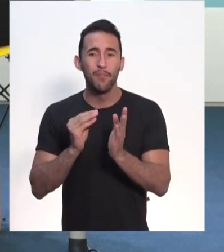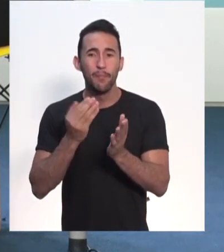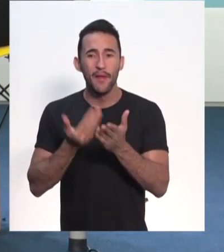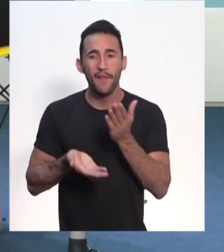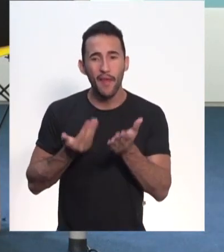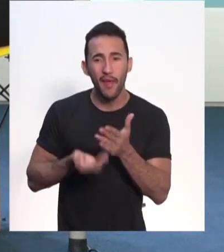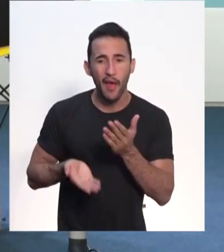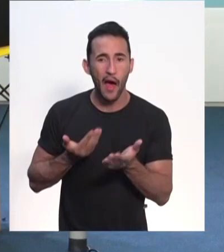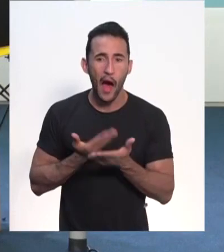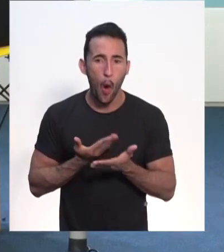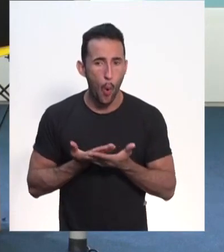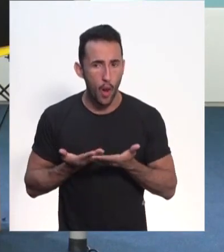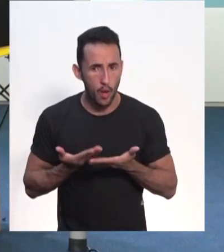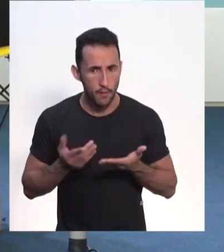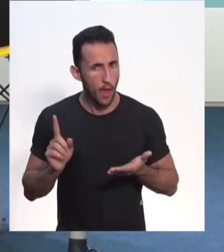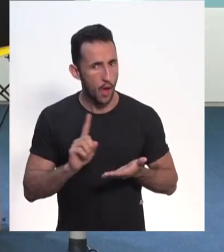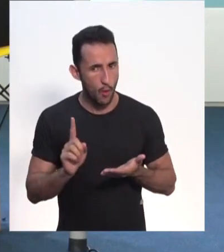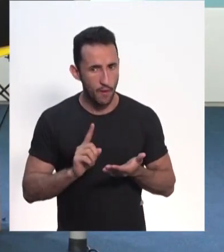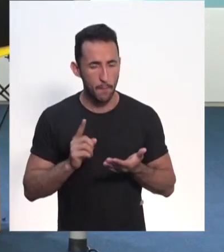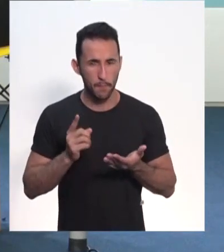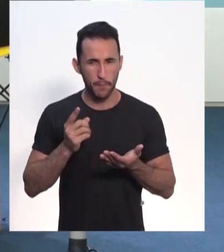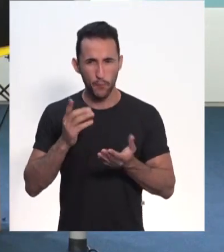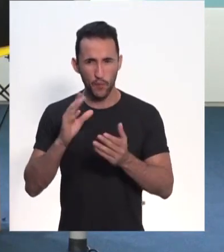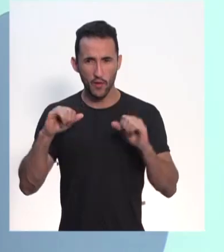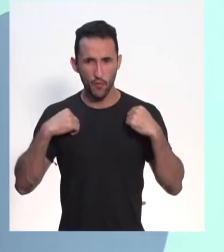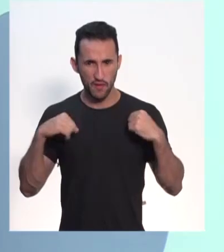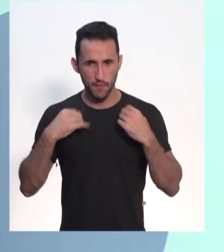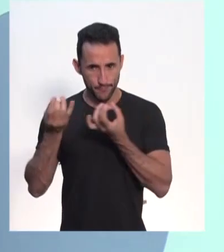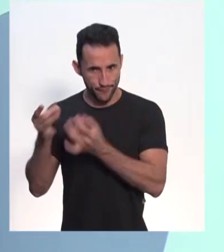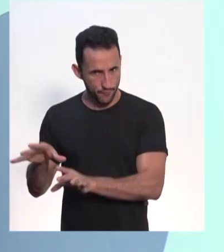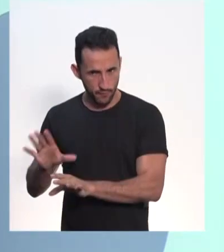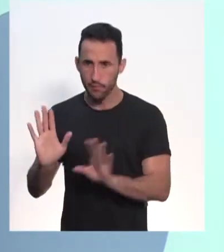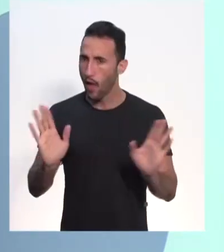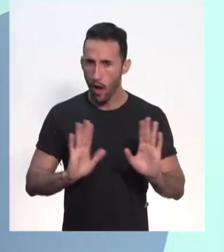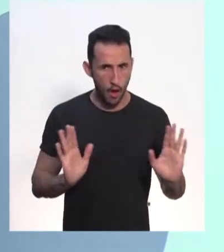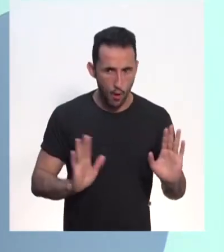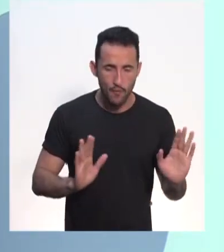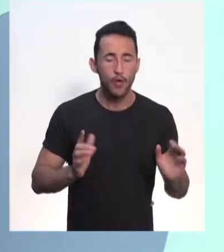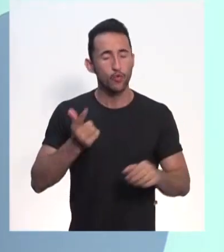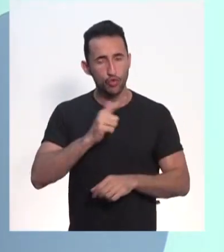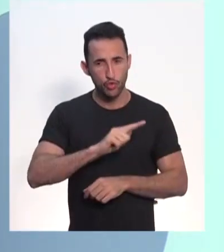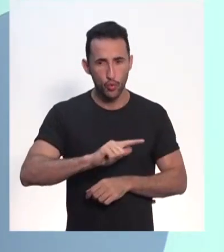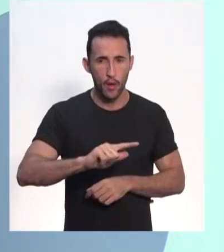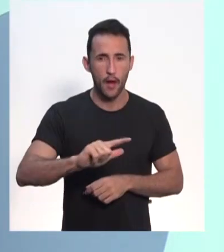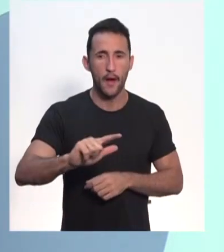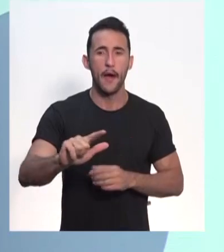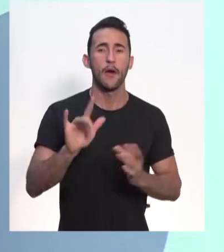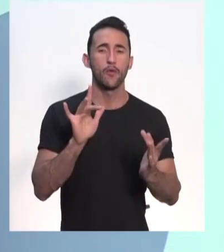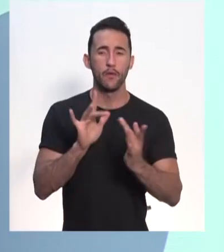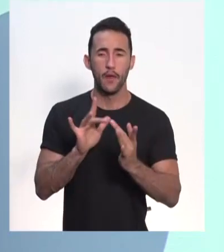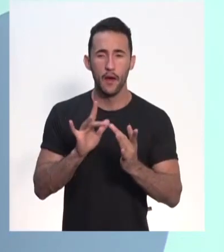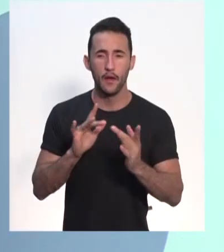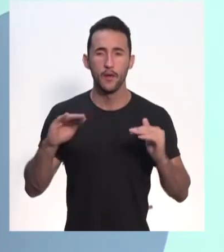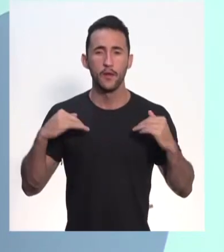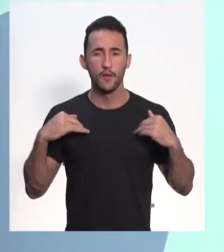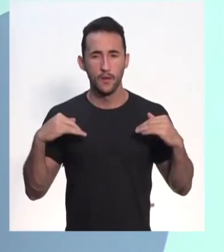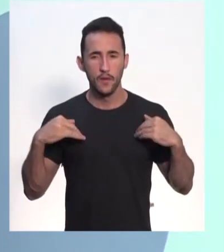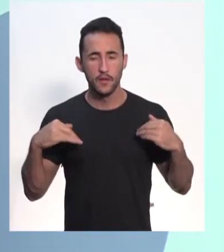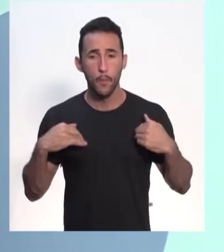material, o caderno do aluno, o caderno do professor, para pensar essa retomada. Então, a gente tem uma retomada